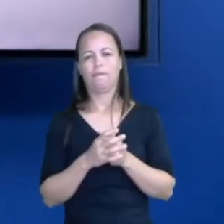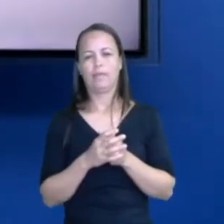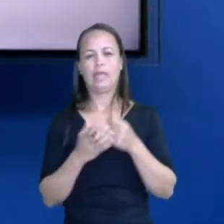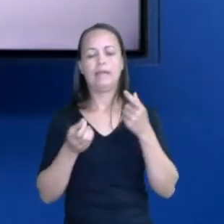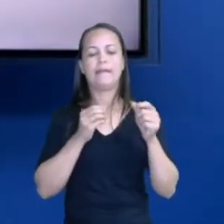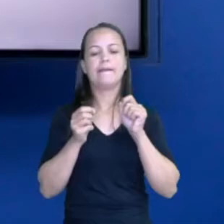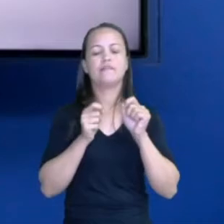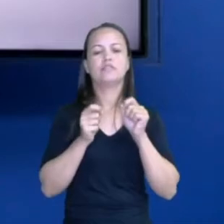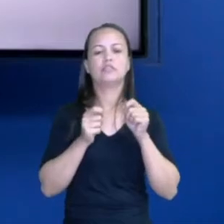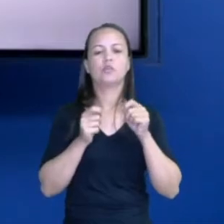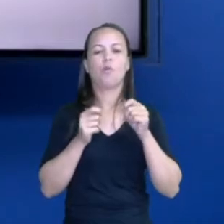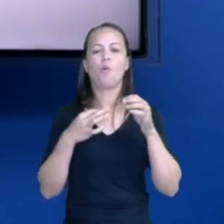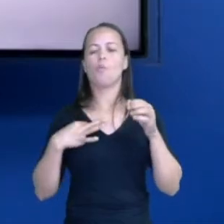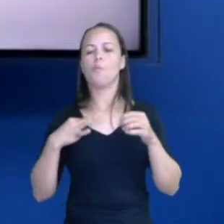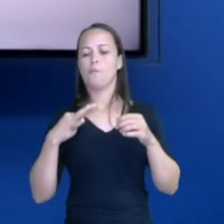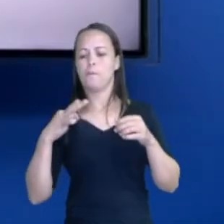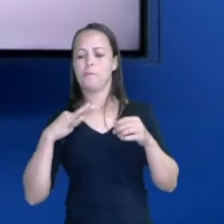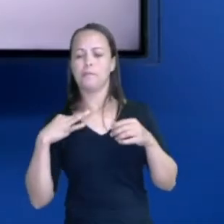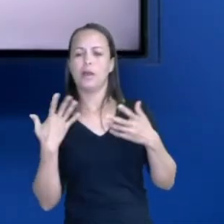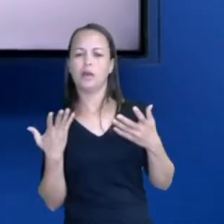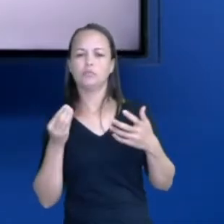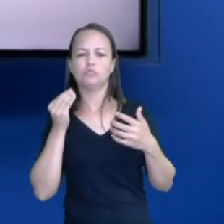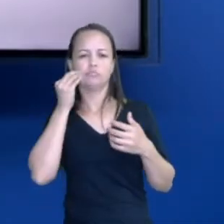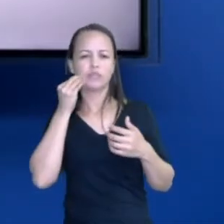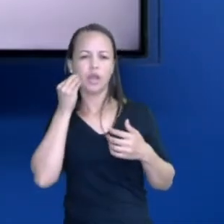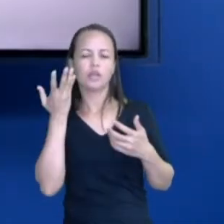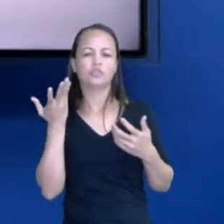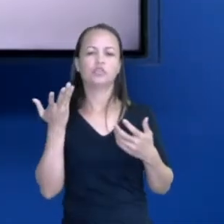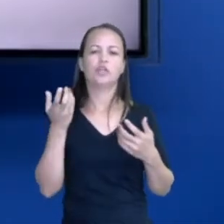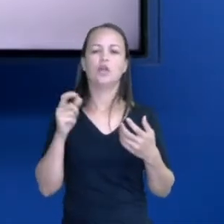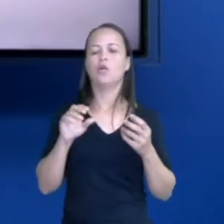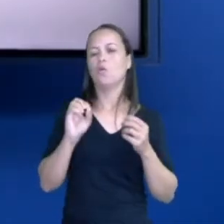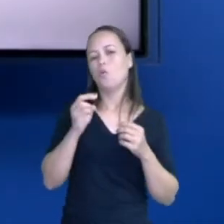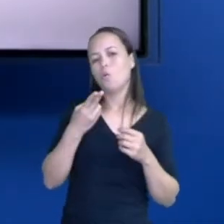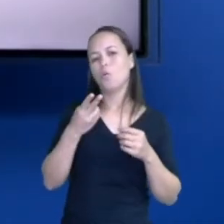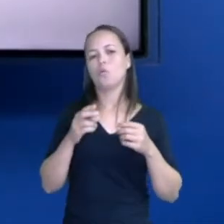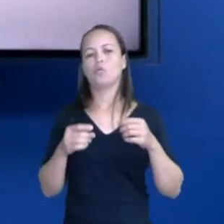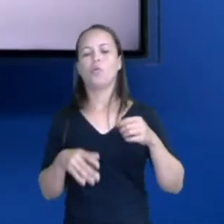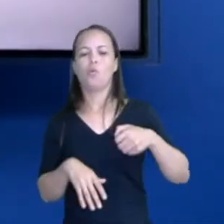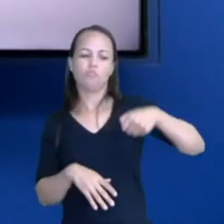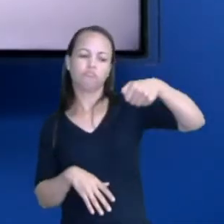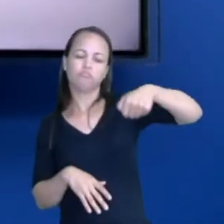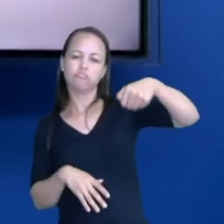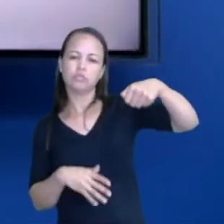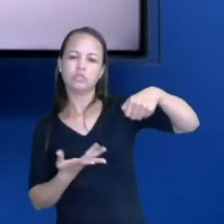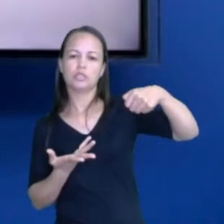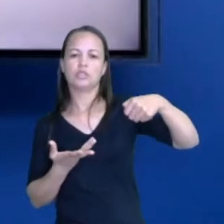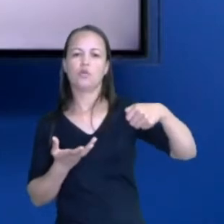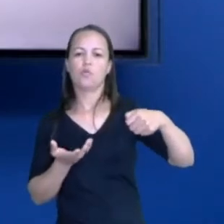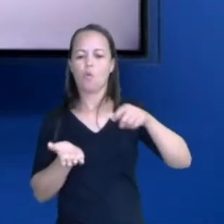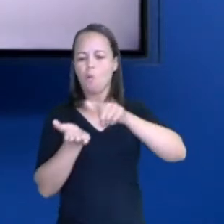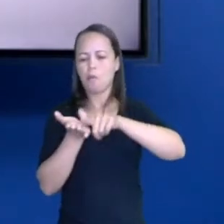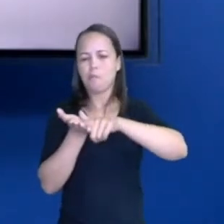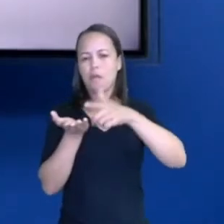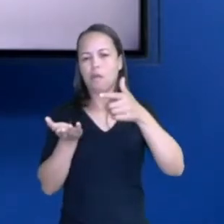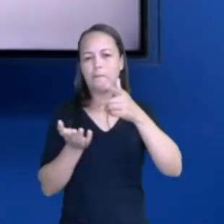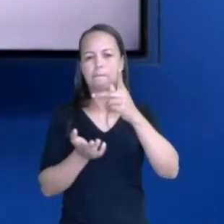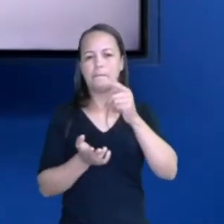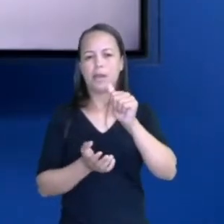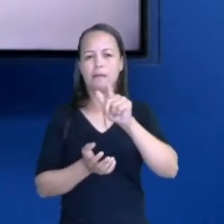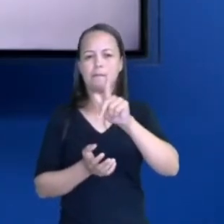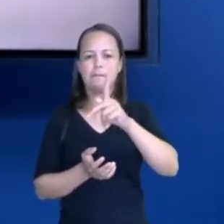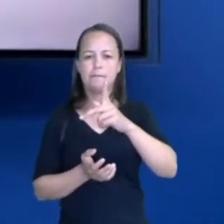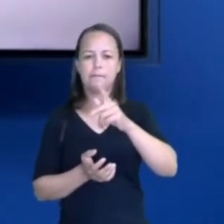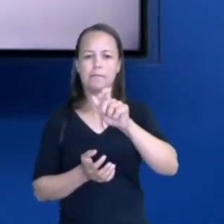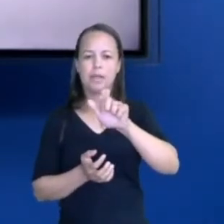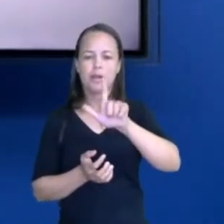um paninho, ou se a gente fizer um teste de permeabilidade com uma sacola plástica ou com uma caixinha de papelão, a gente vai ver essas